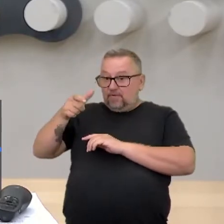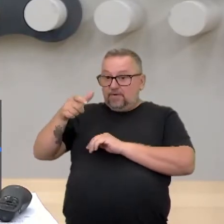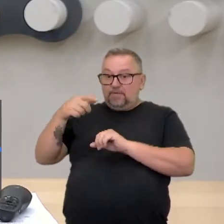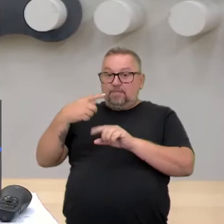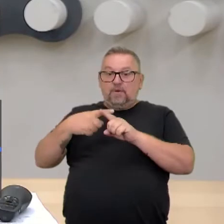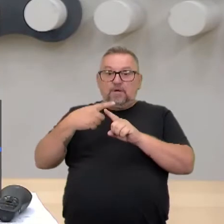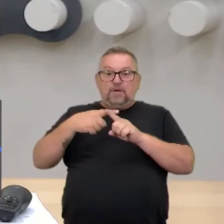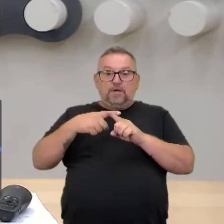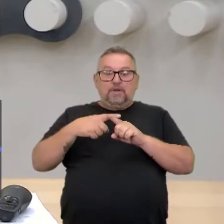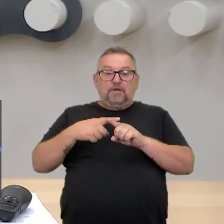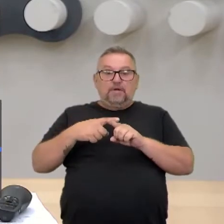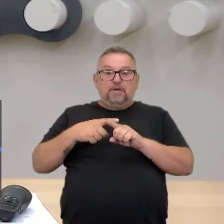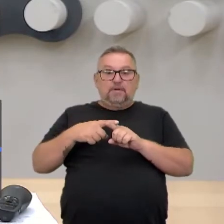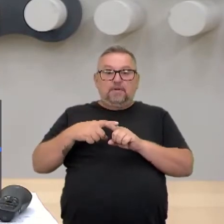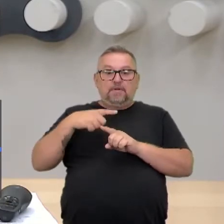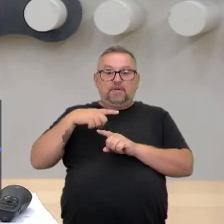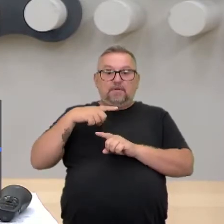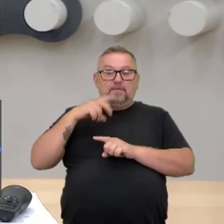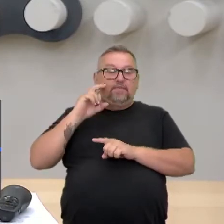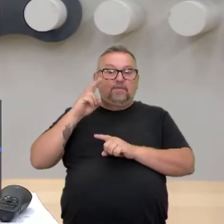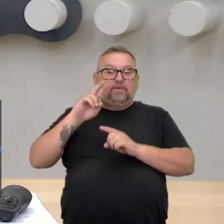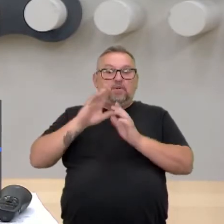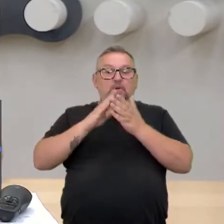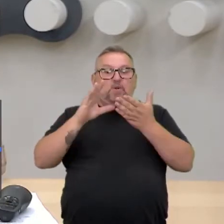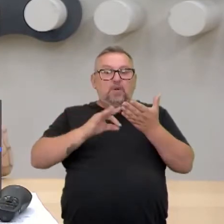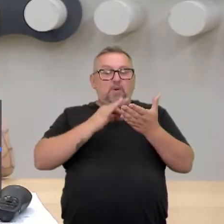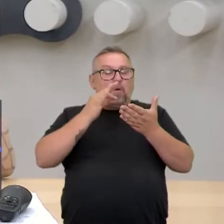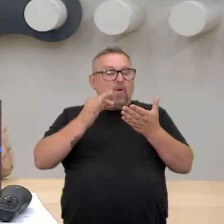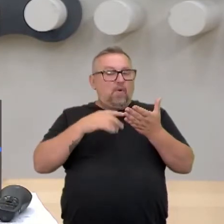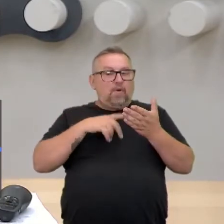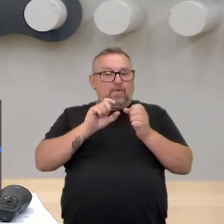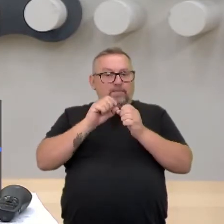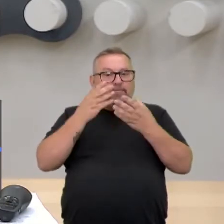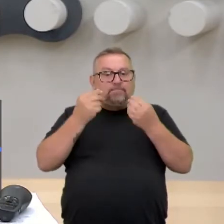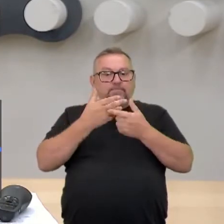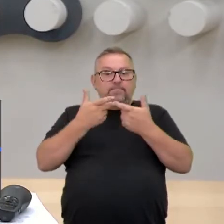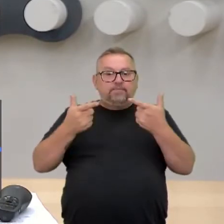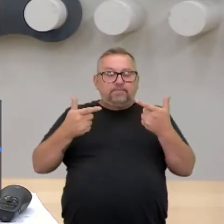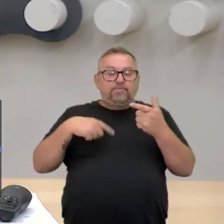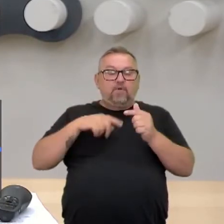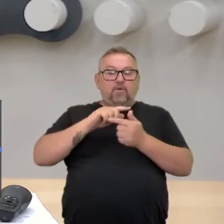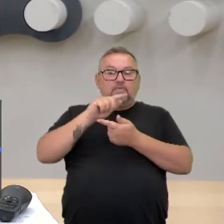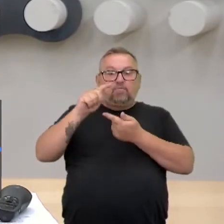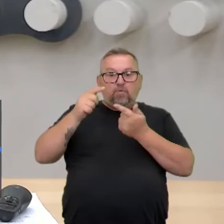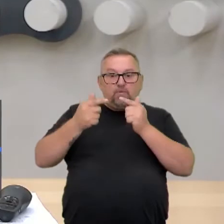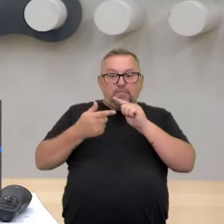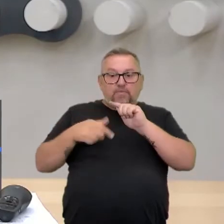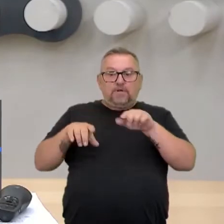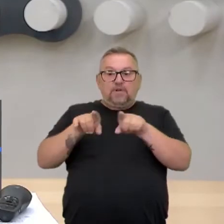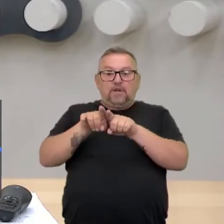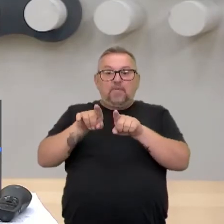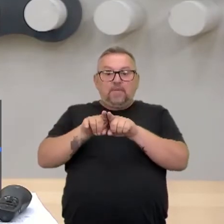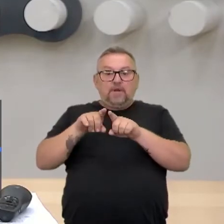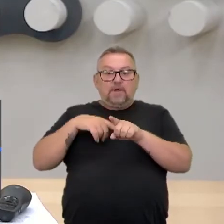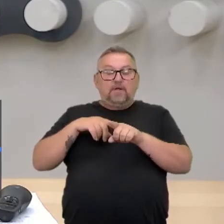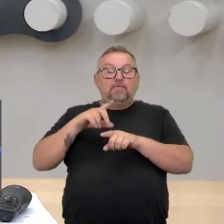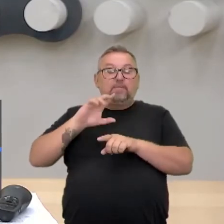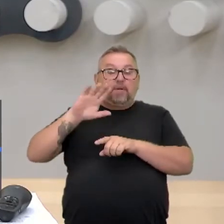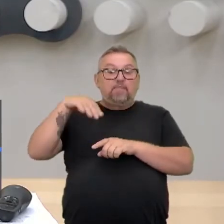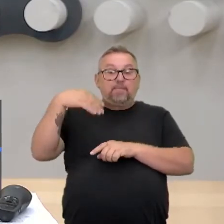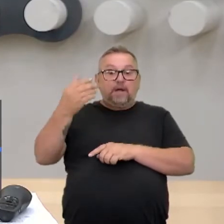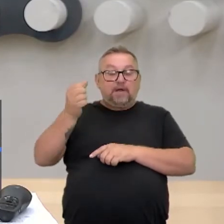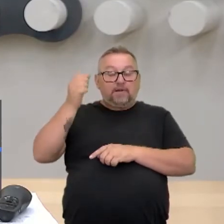porque ele é um autor que se debruçou bastante né sobre a geometria também para além da